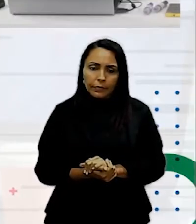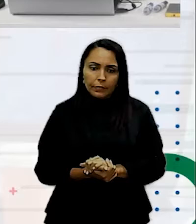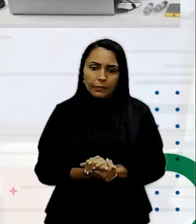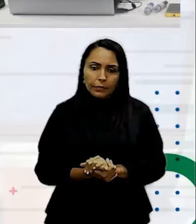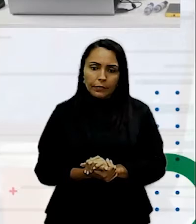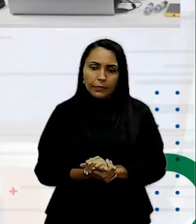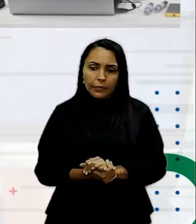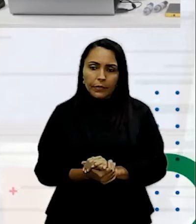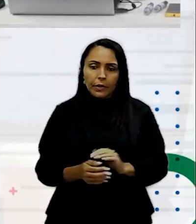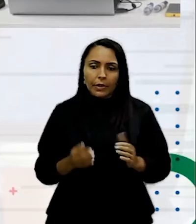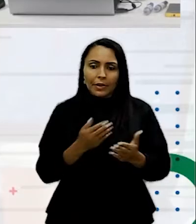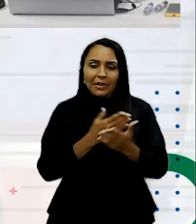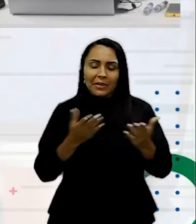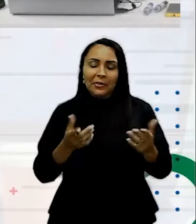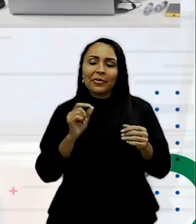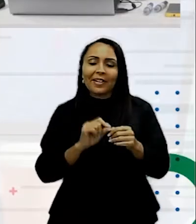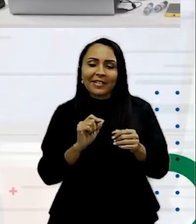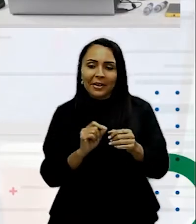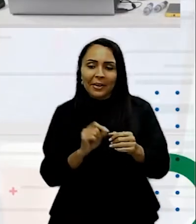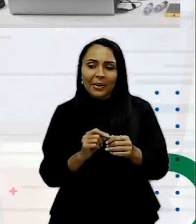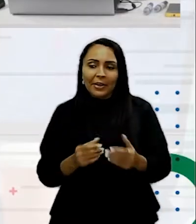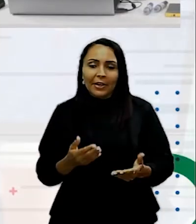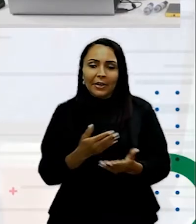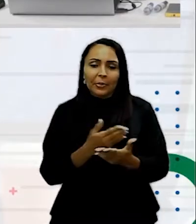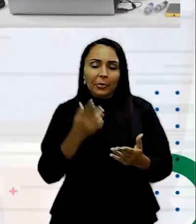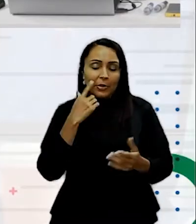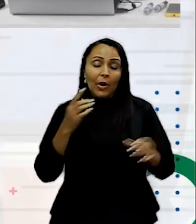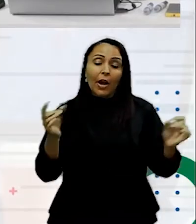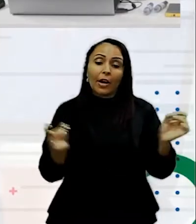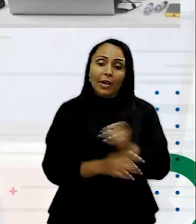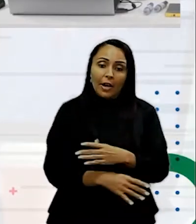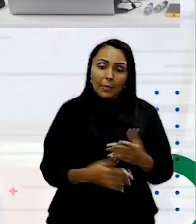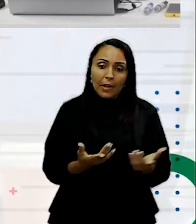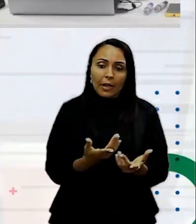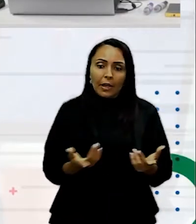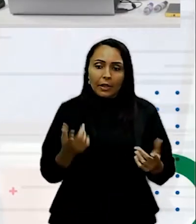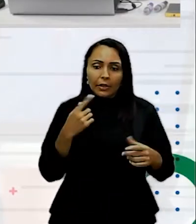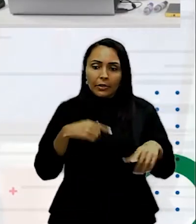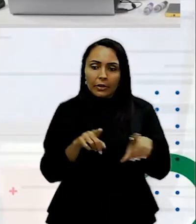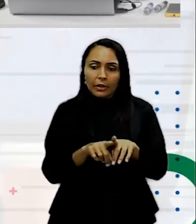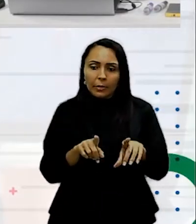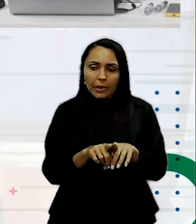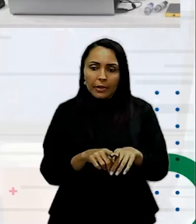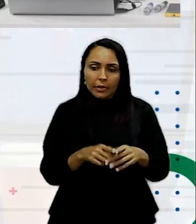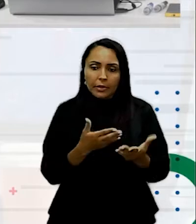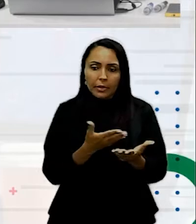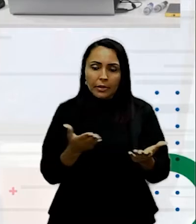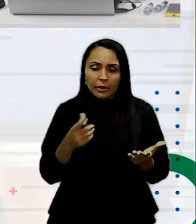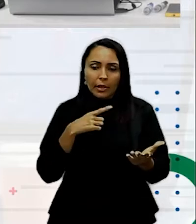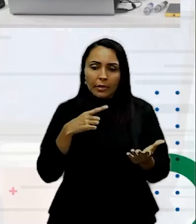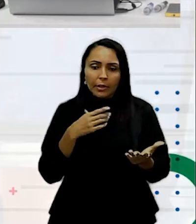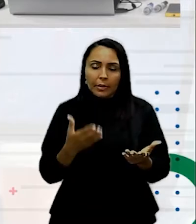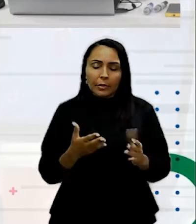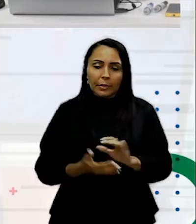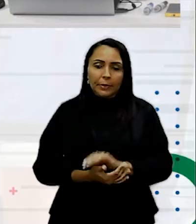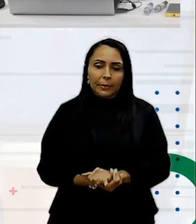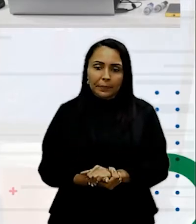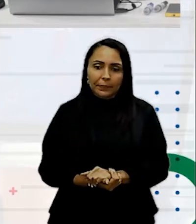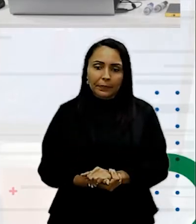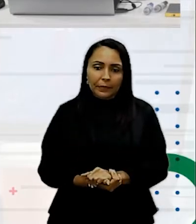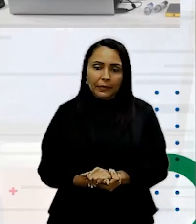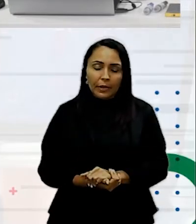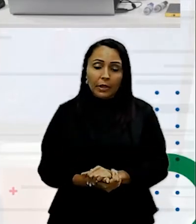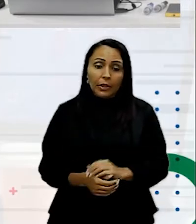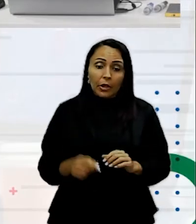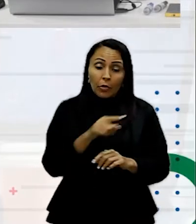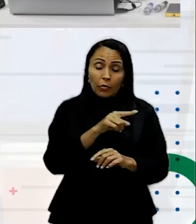Então eu faço isso para justamente eu saber onde acaba a minha interface e onde vai ter mais coisa para baixo, certo? Então vocês façam